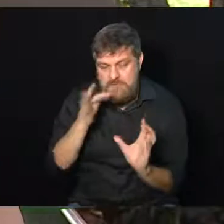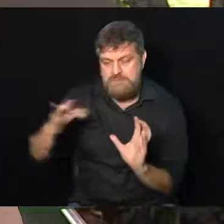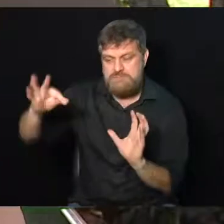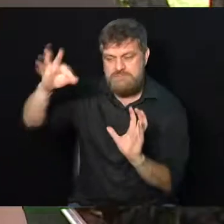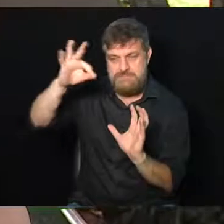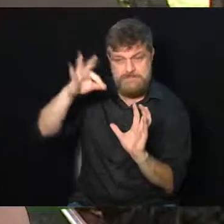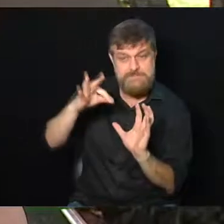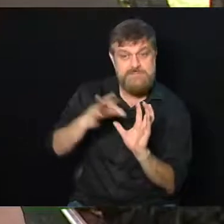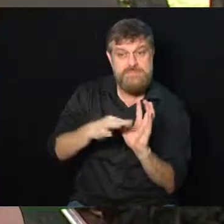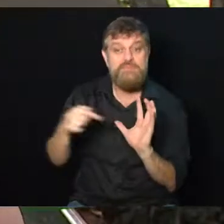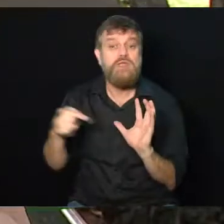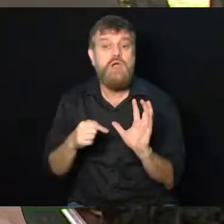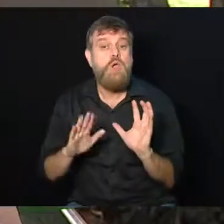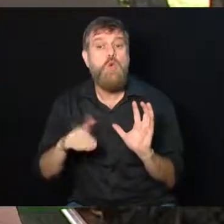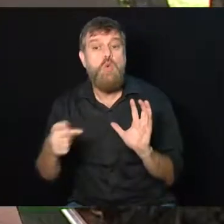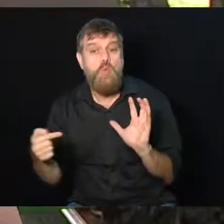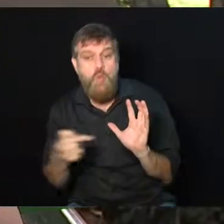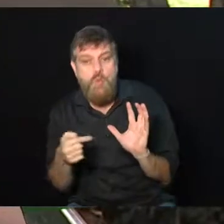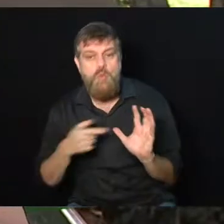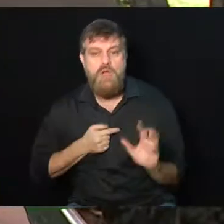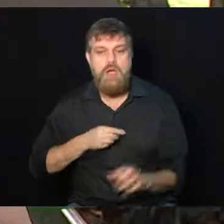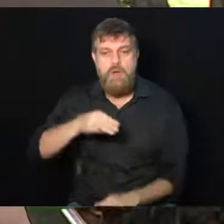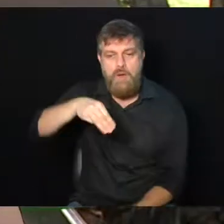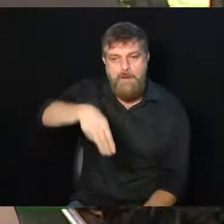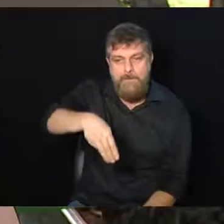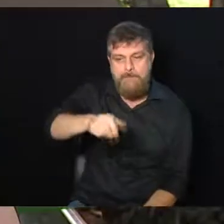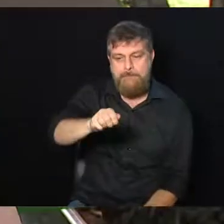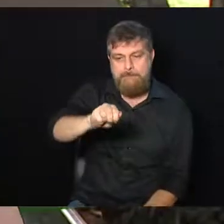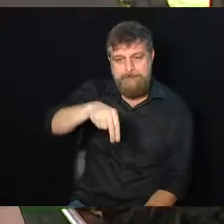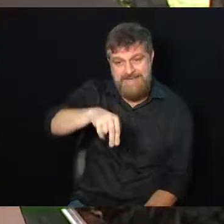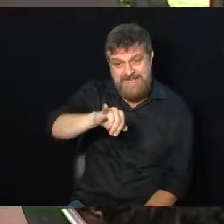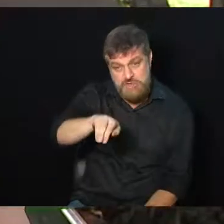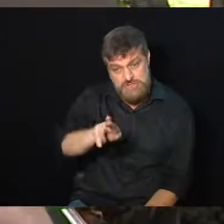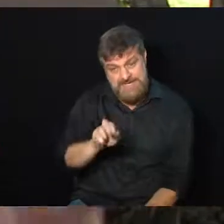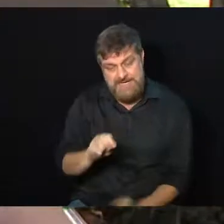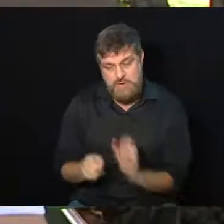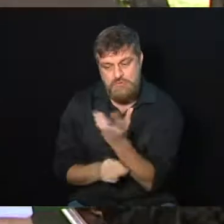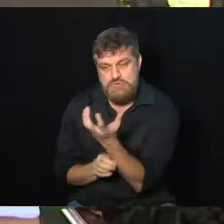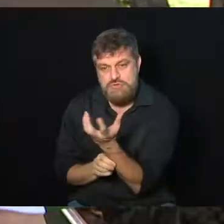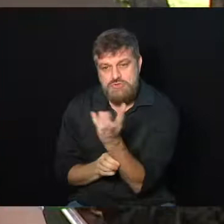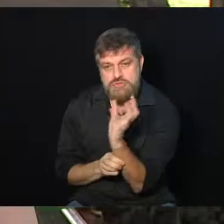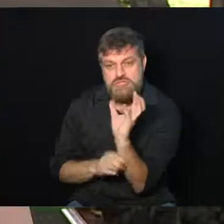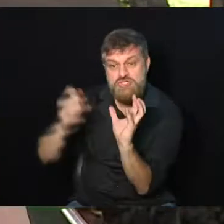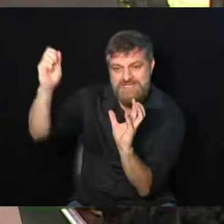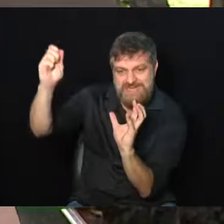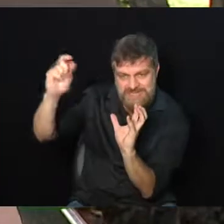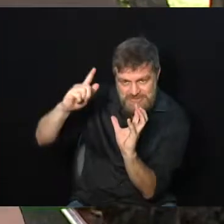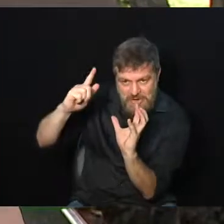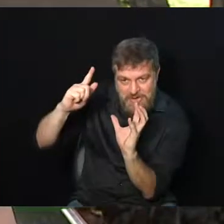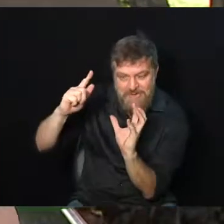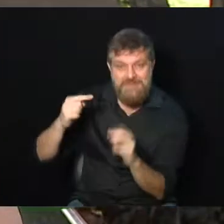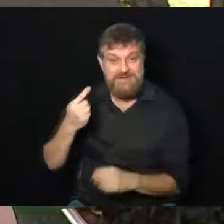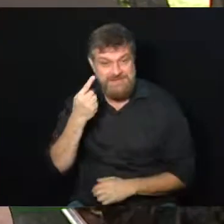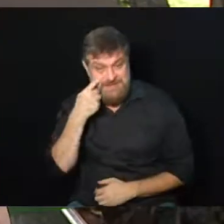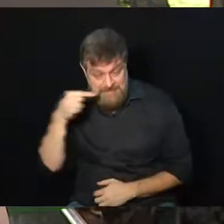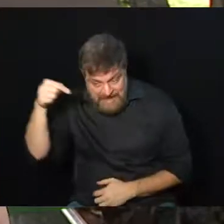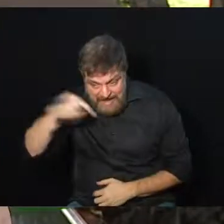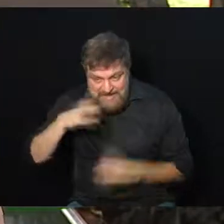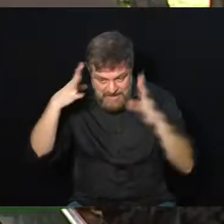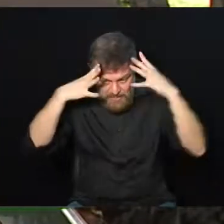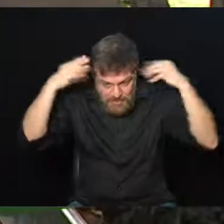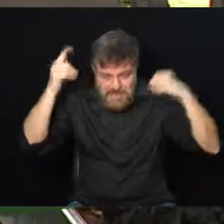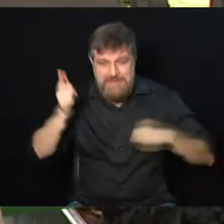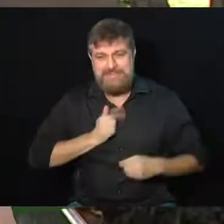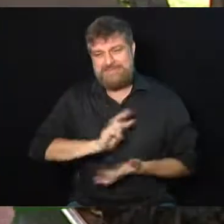aquelas plantas? Por exemplo, o manjericão, o girassol, várias delas você está vendo aqui, são produzidas aqui na Olambra,